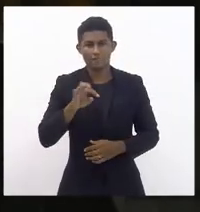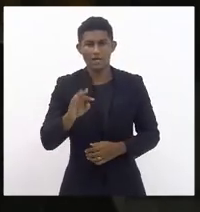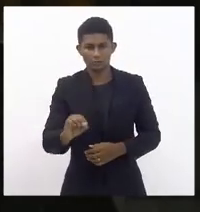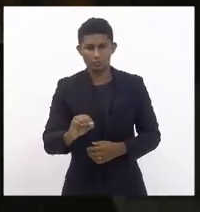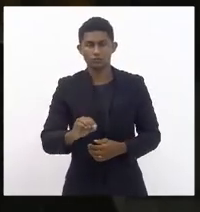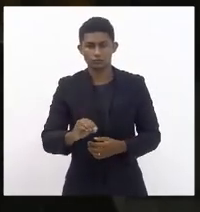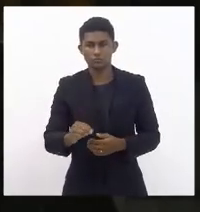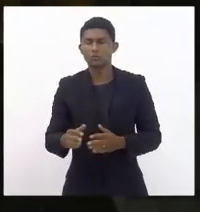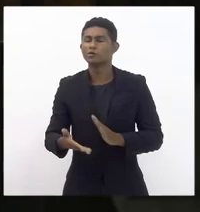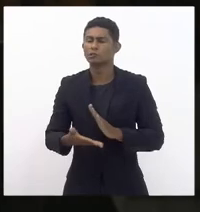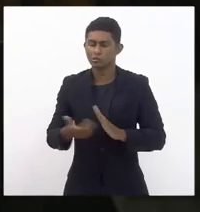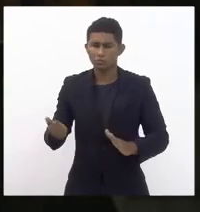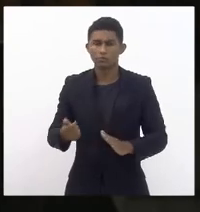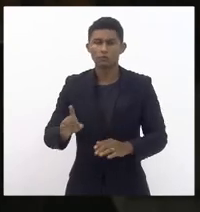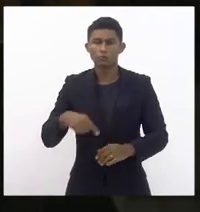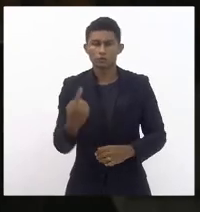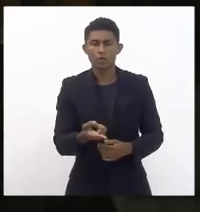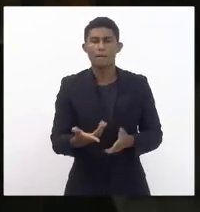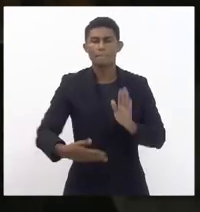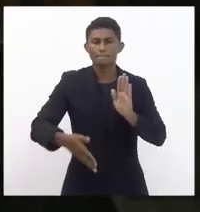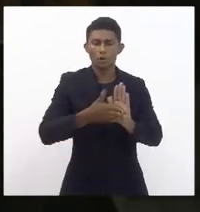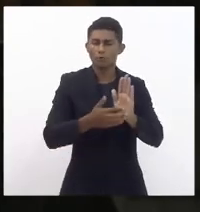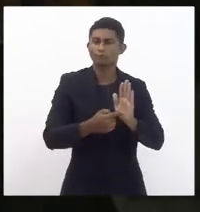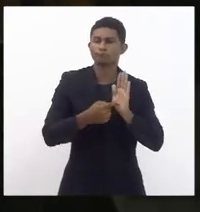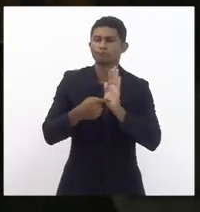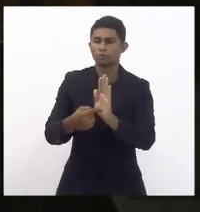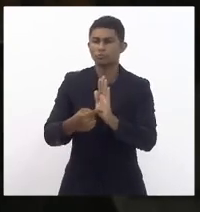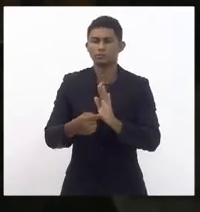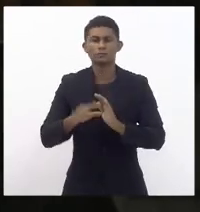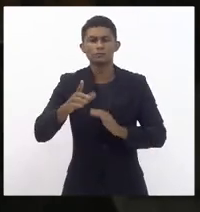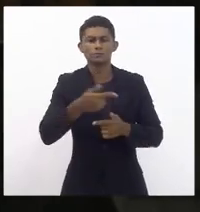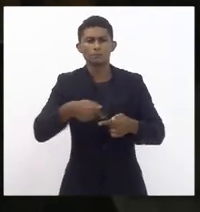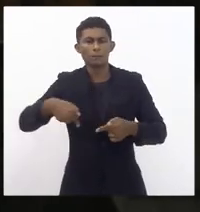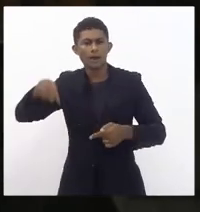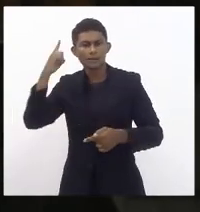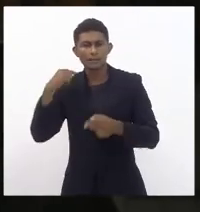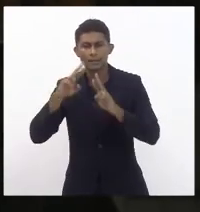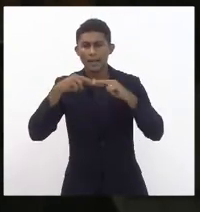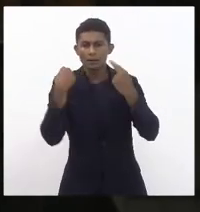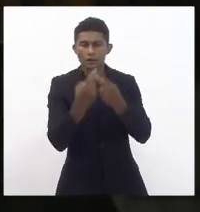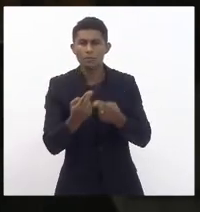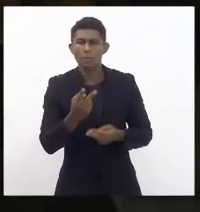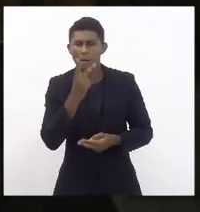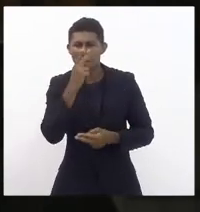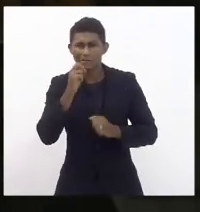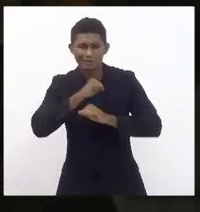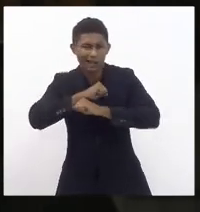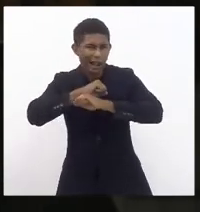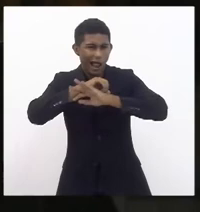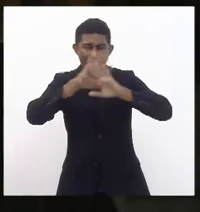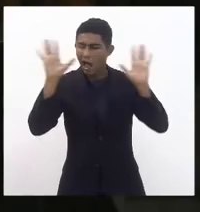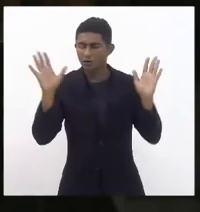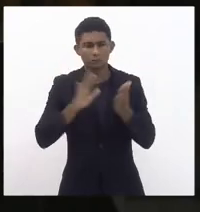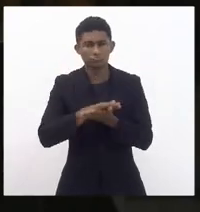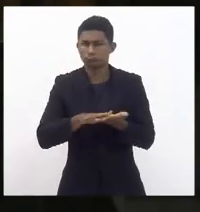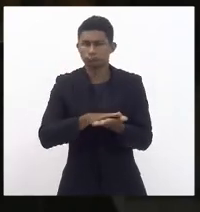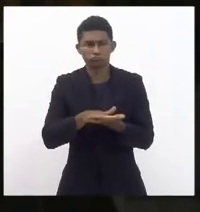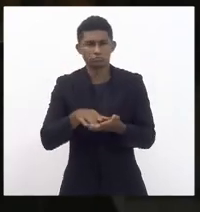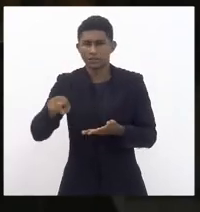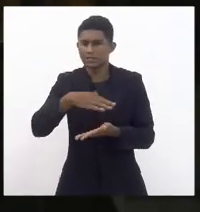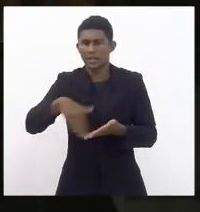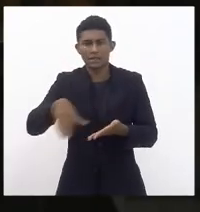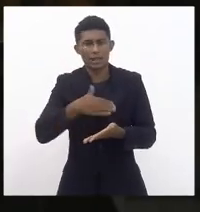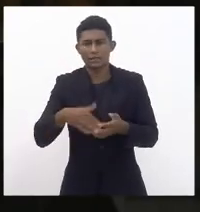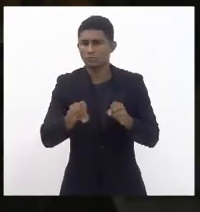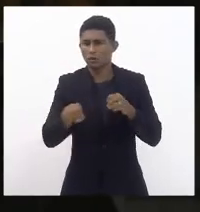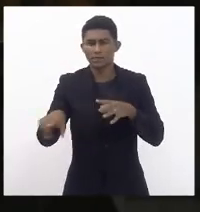essa proposta de mediação e da última reunião na semana passada não ficou Claro secretaria da secretaria de educação e